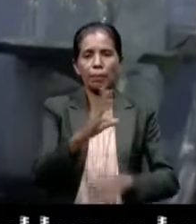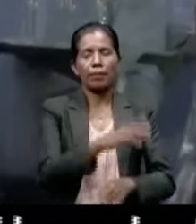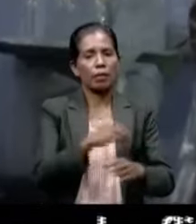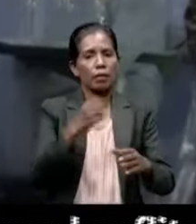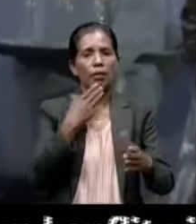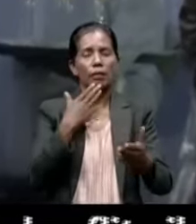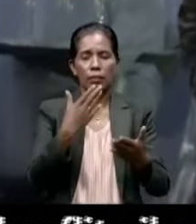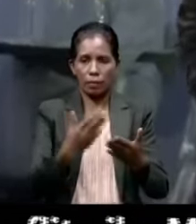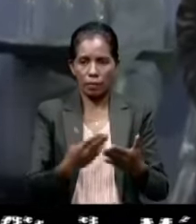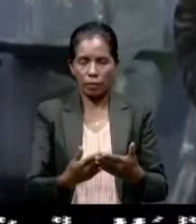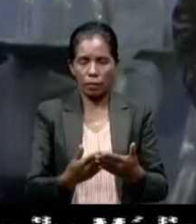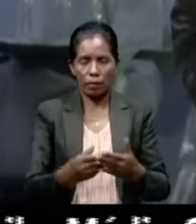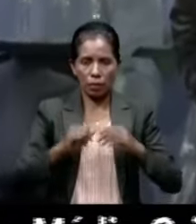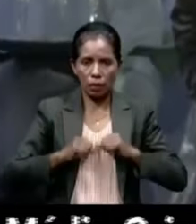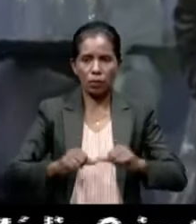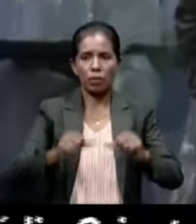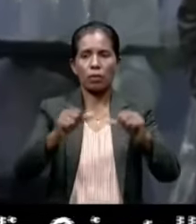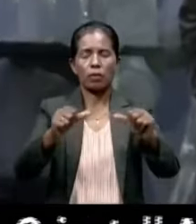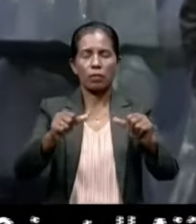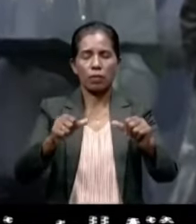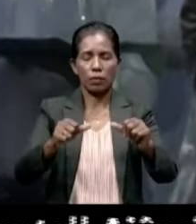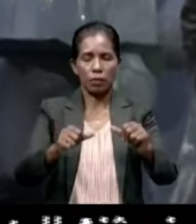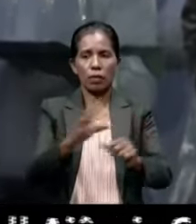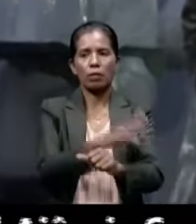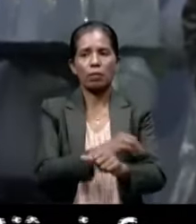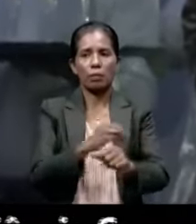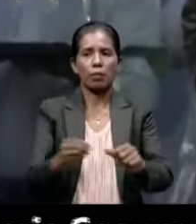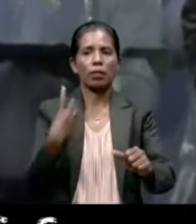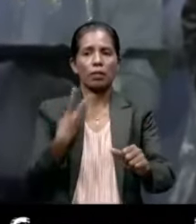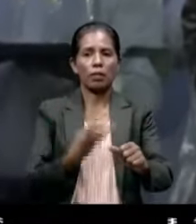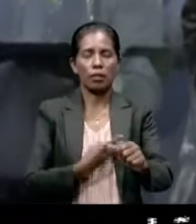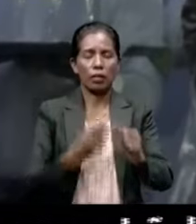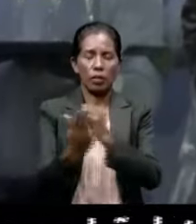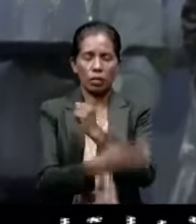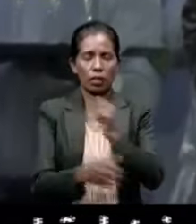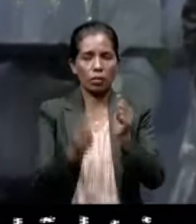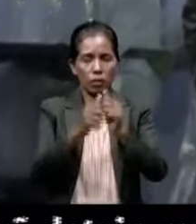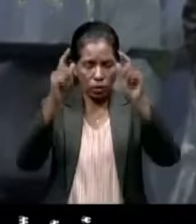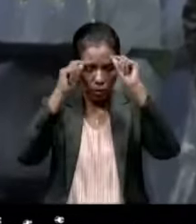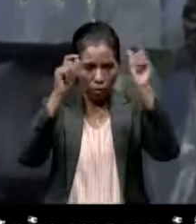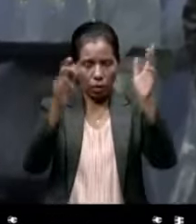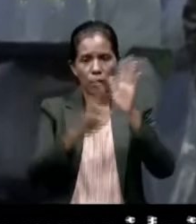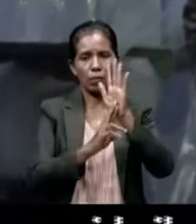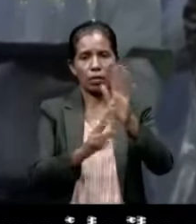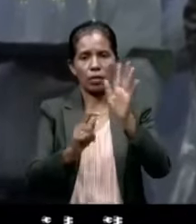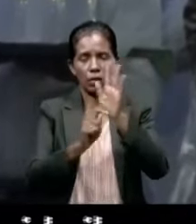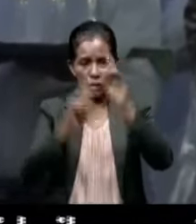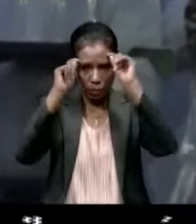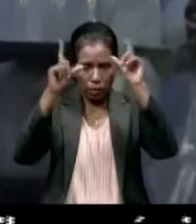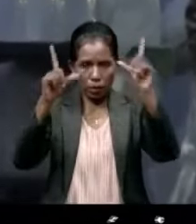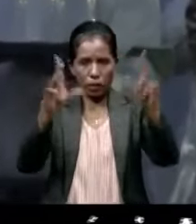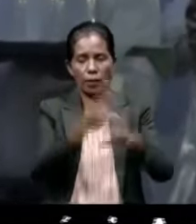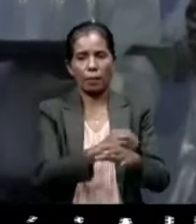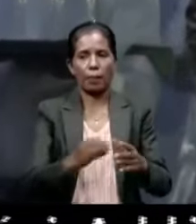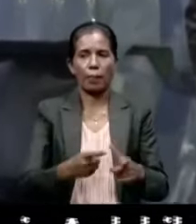reforçar, continuar, intensificar as relações com Timor-Leste, a sua presença em Timor-Leste, em